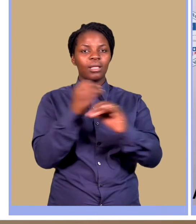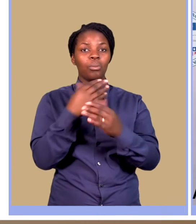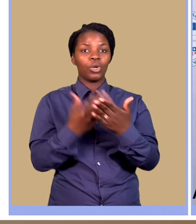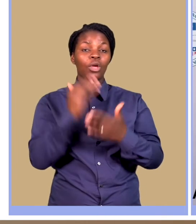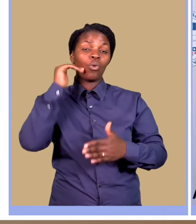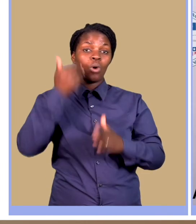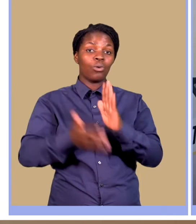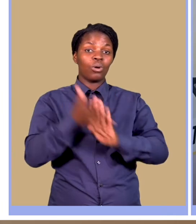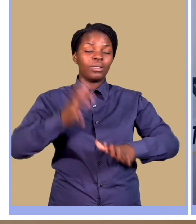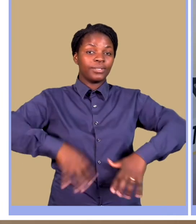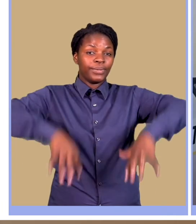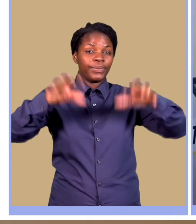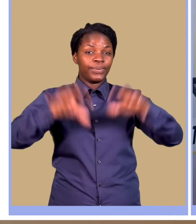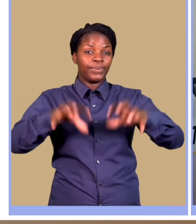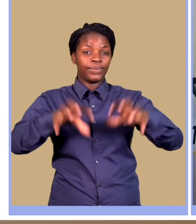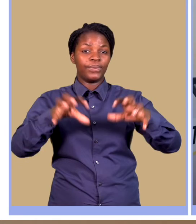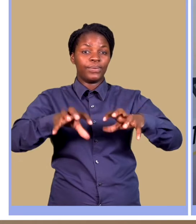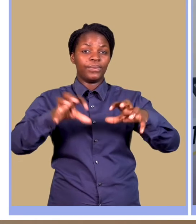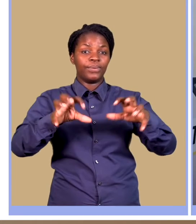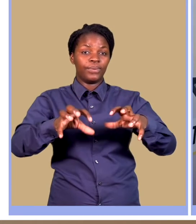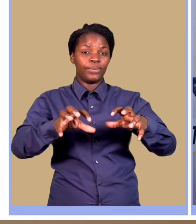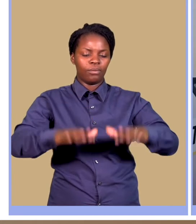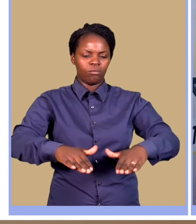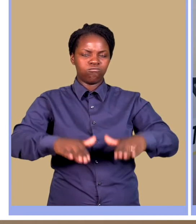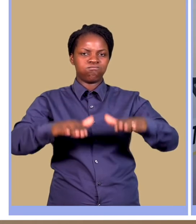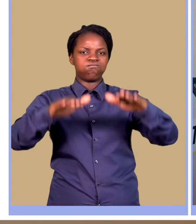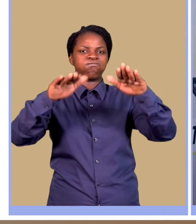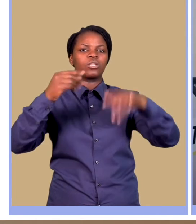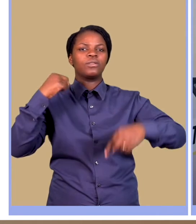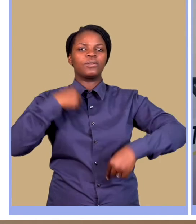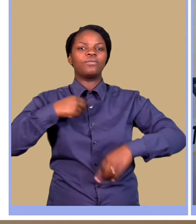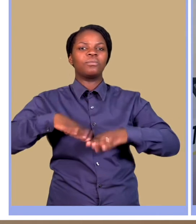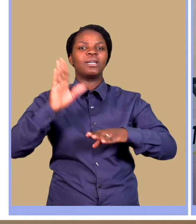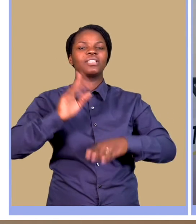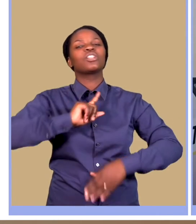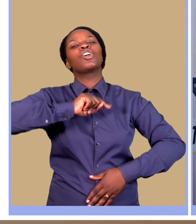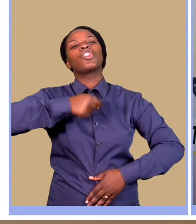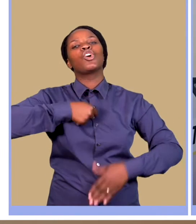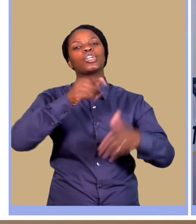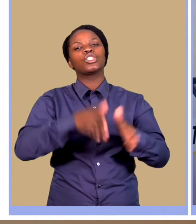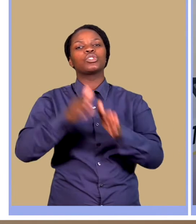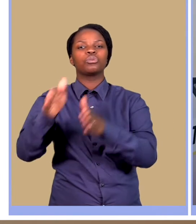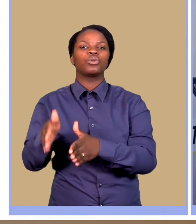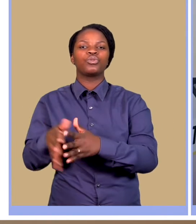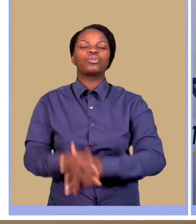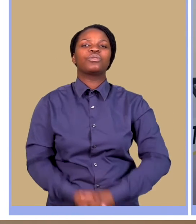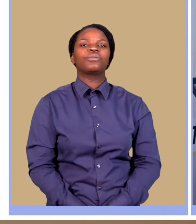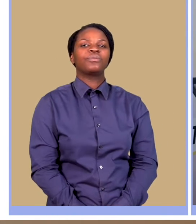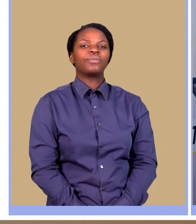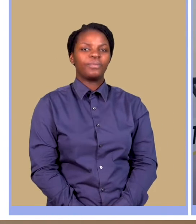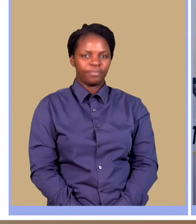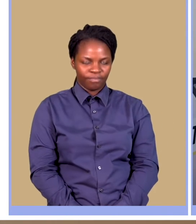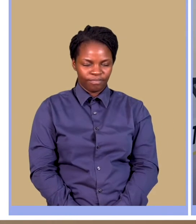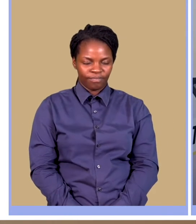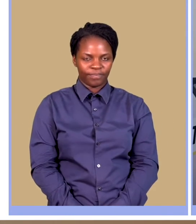quem sofre é o povo. Exatamente. Nós até já agimos também nas praias